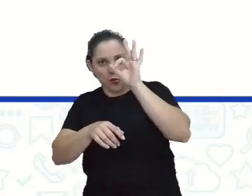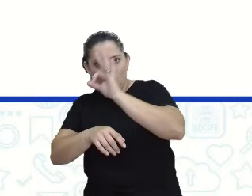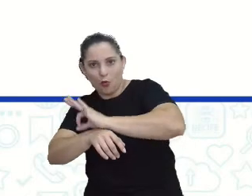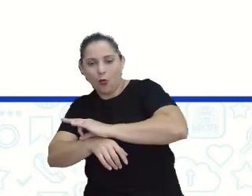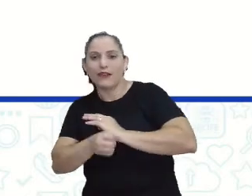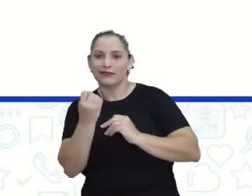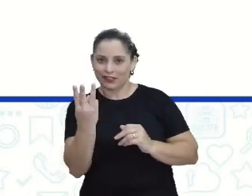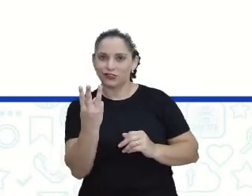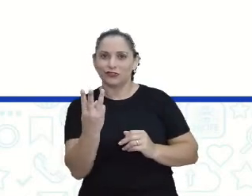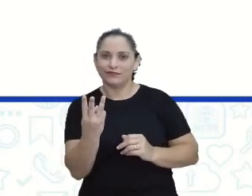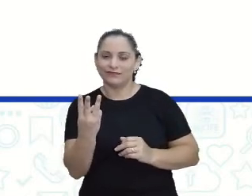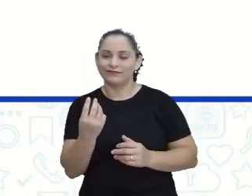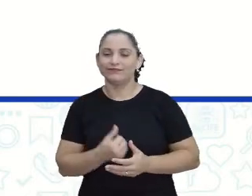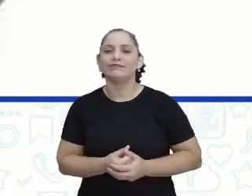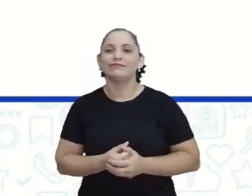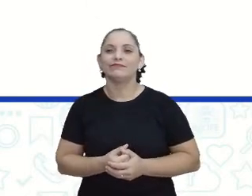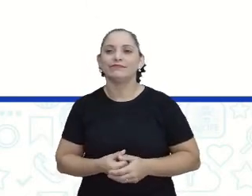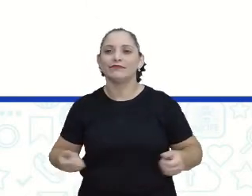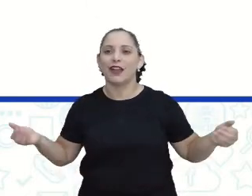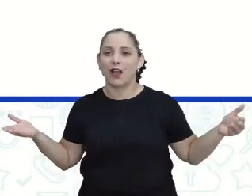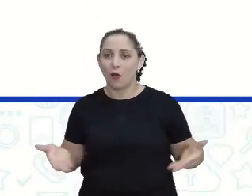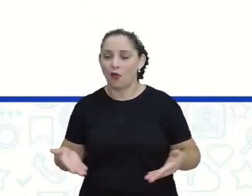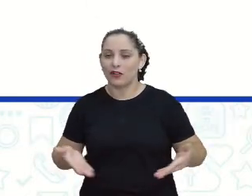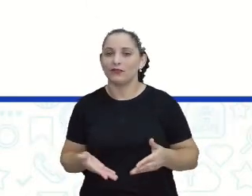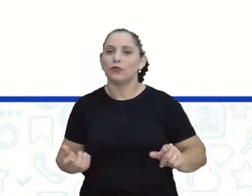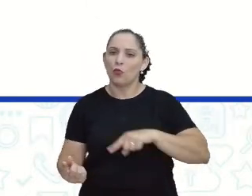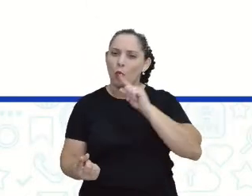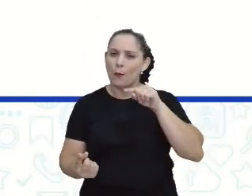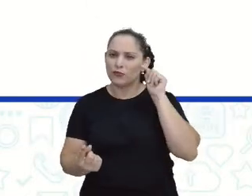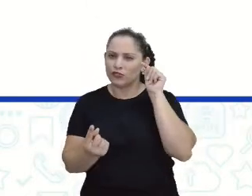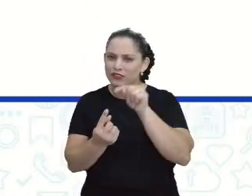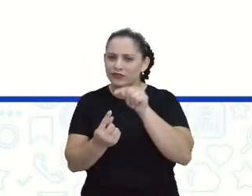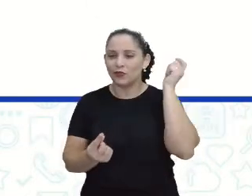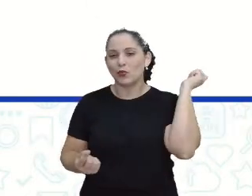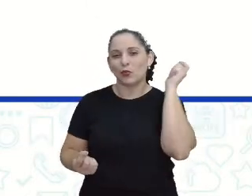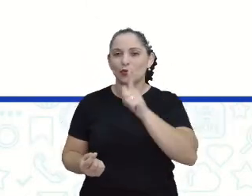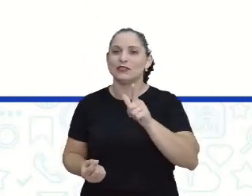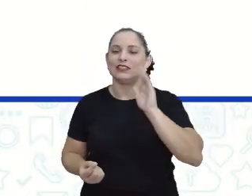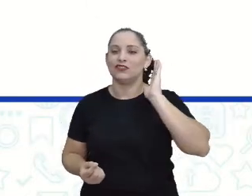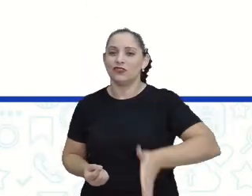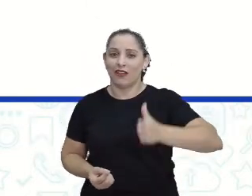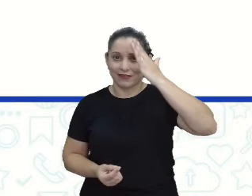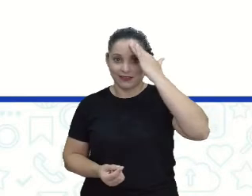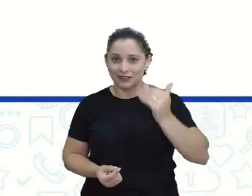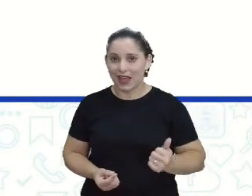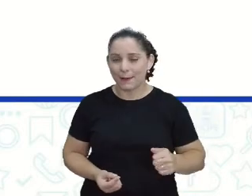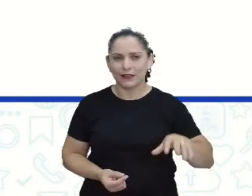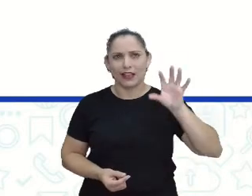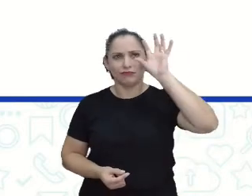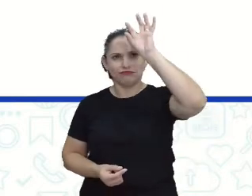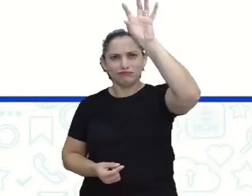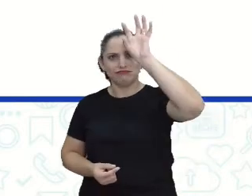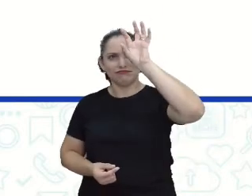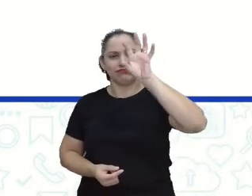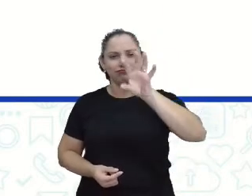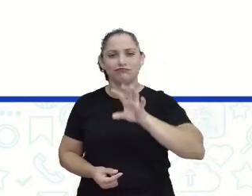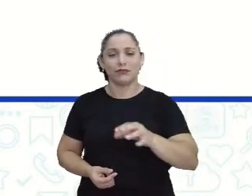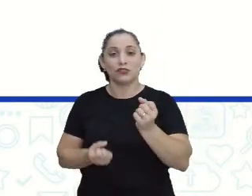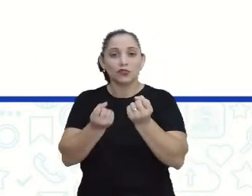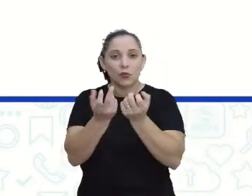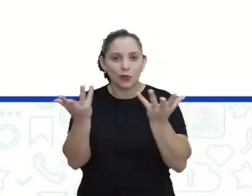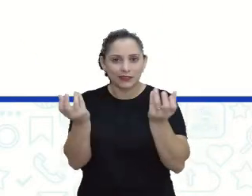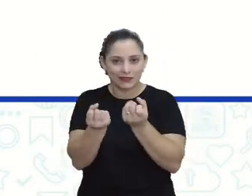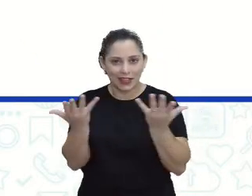por fim, a gente consegue cumprir o objetivo, né? Ou seja, se a gente já sabe qual é o valor de cada informação